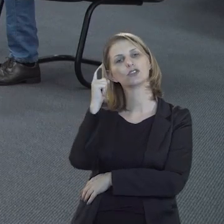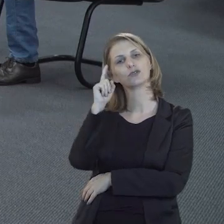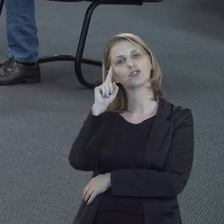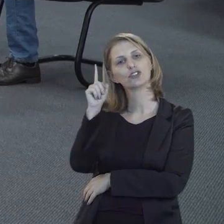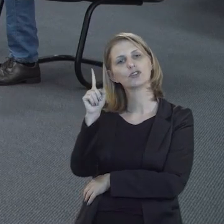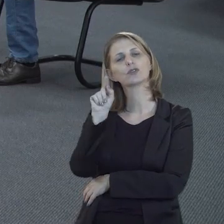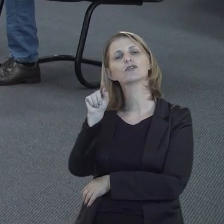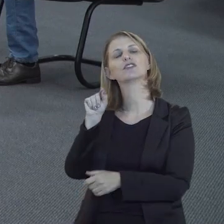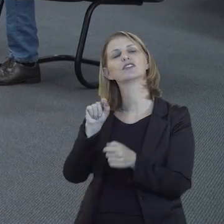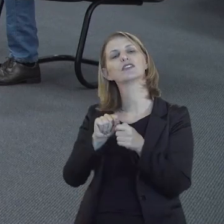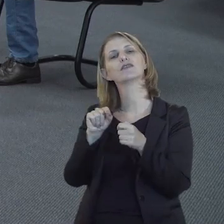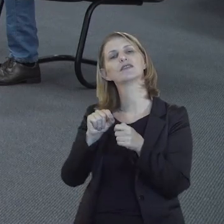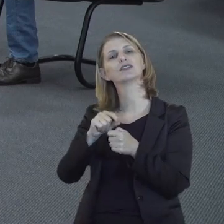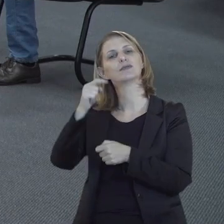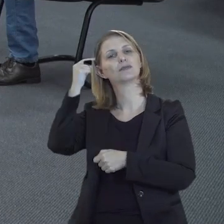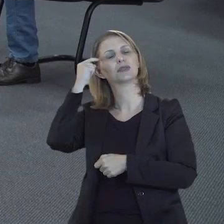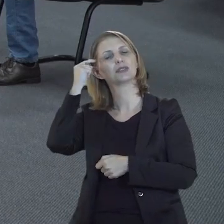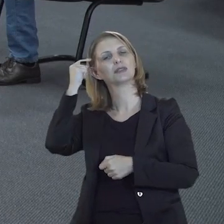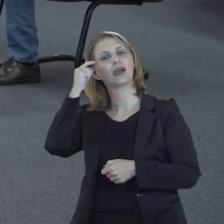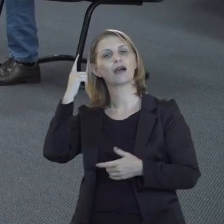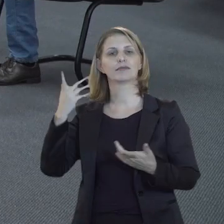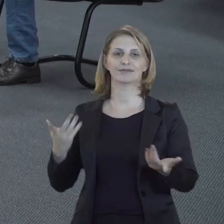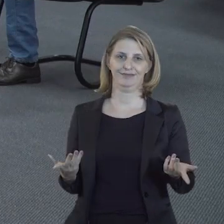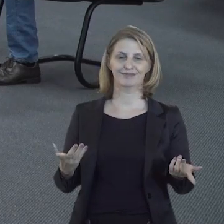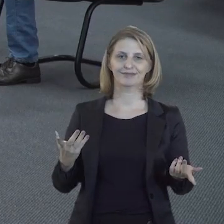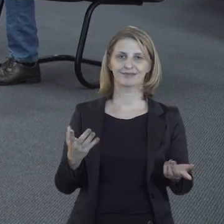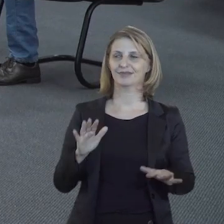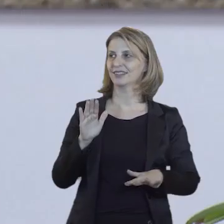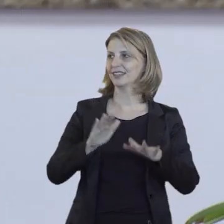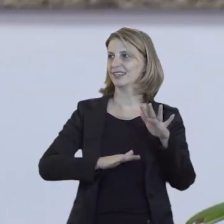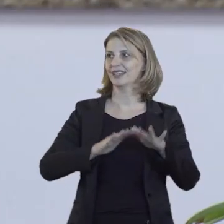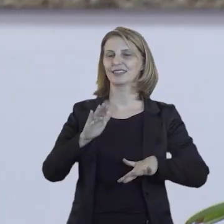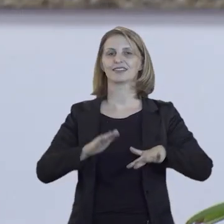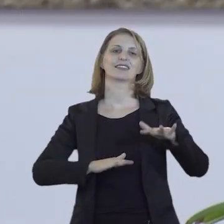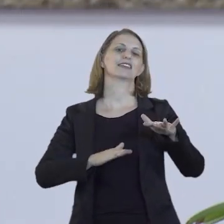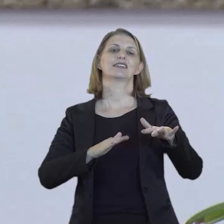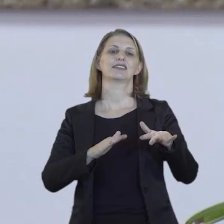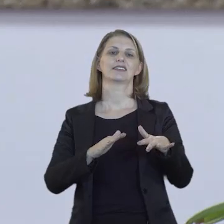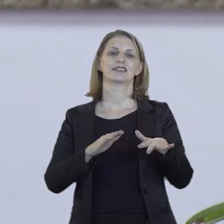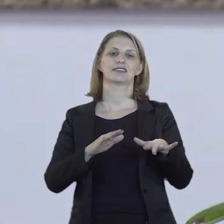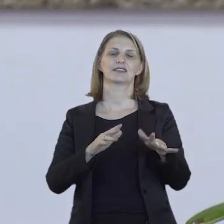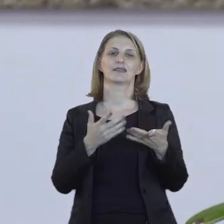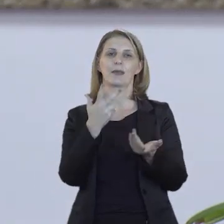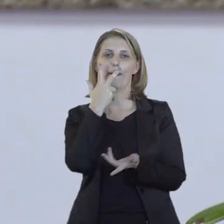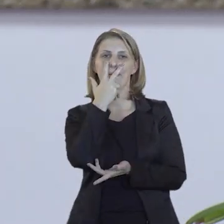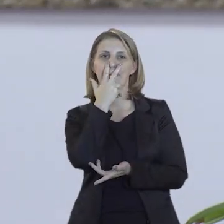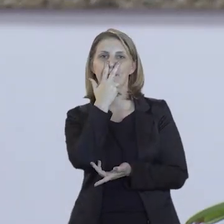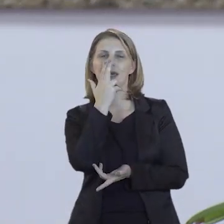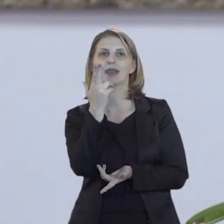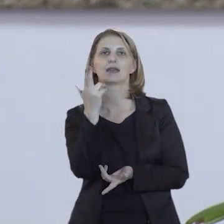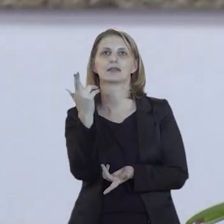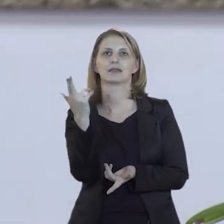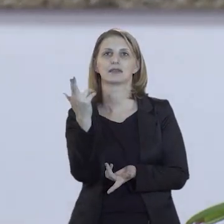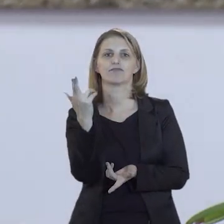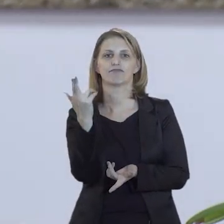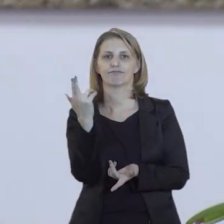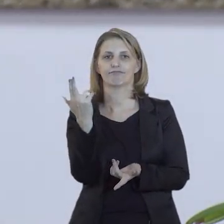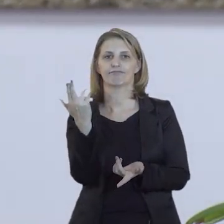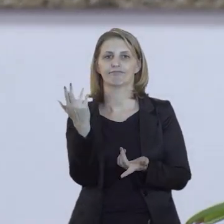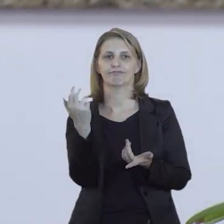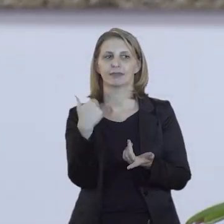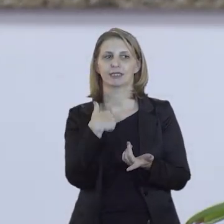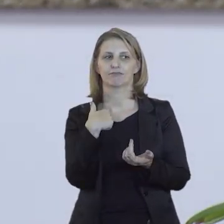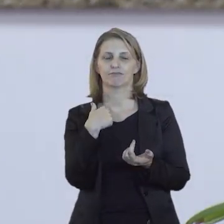pensar como foi o seu dia, o que você fez, pensar mesmo. Acho que às vezes a gente também se coloca